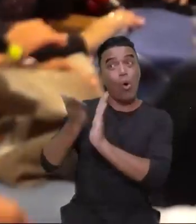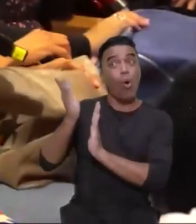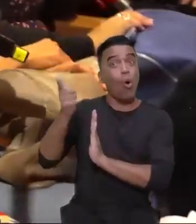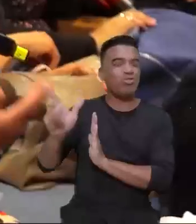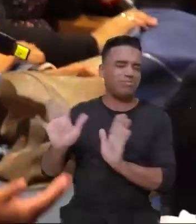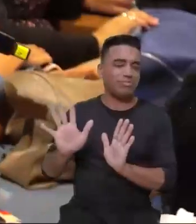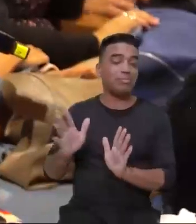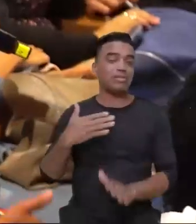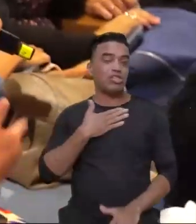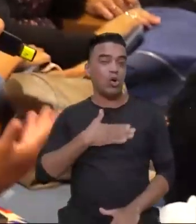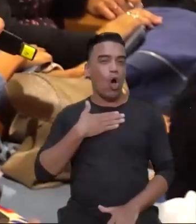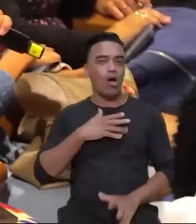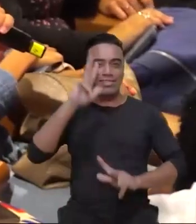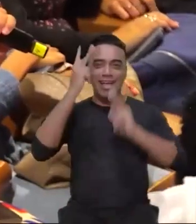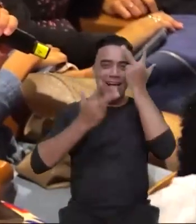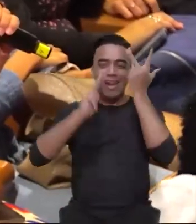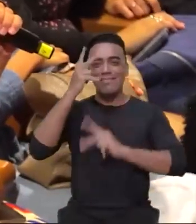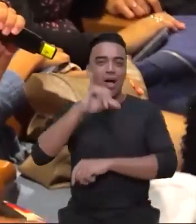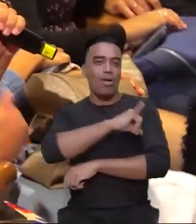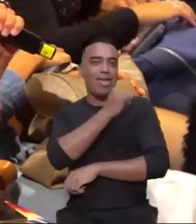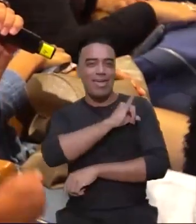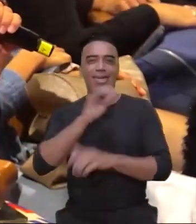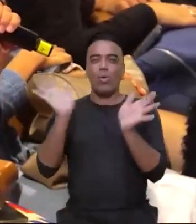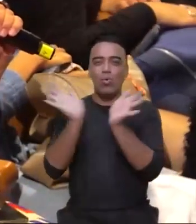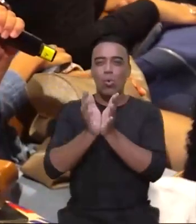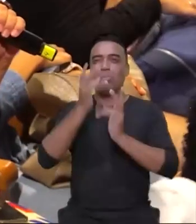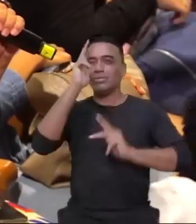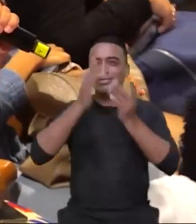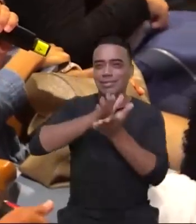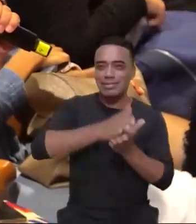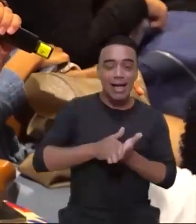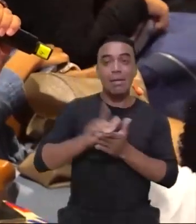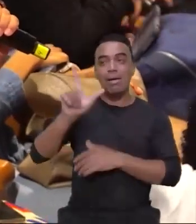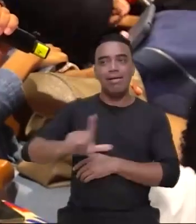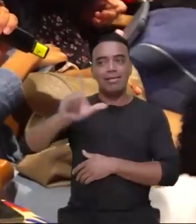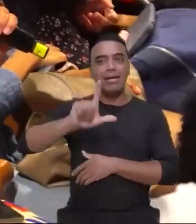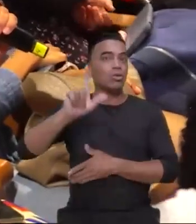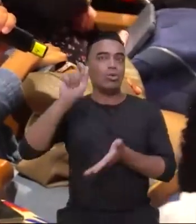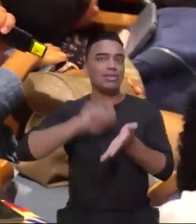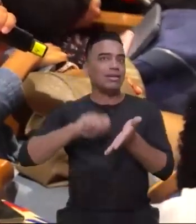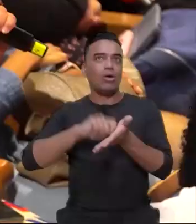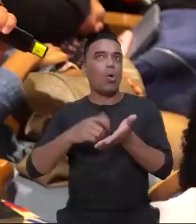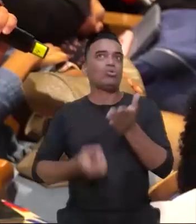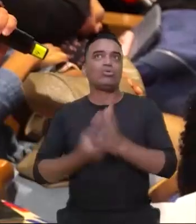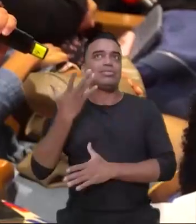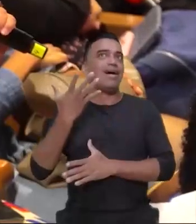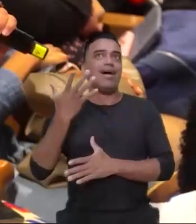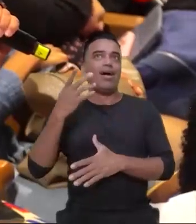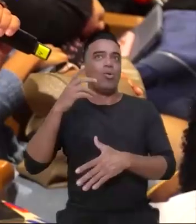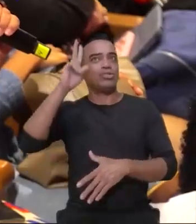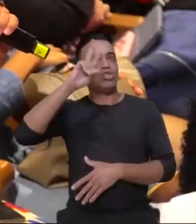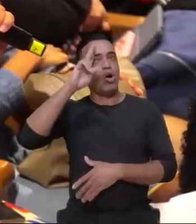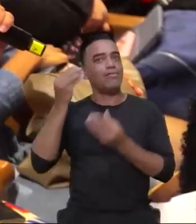gosta, né, do Carnaval do Rio, das escolas de samba, a gente sabe o quanto de literatura tem na construção de um carnaval desde a decisão do